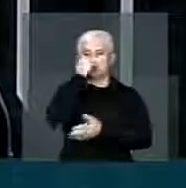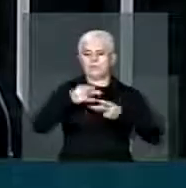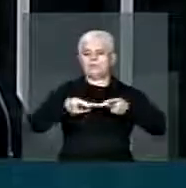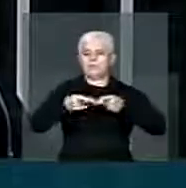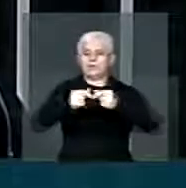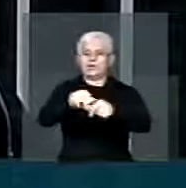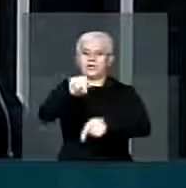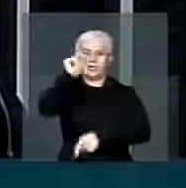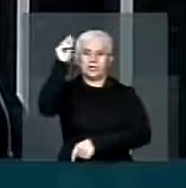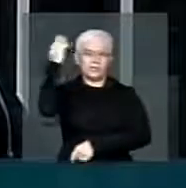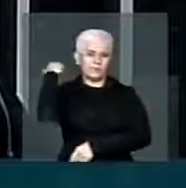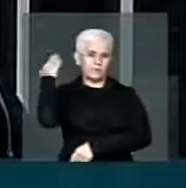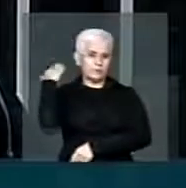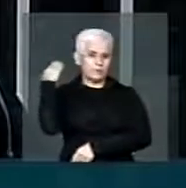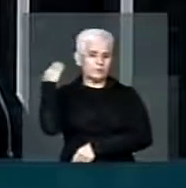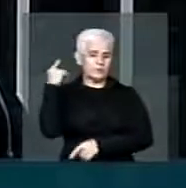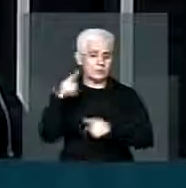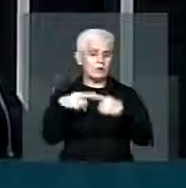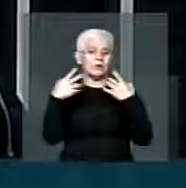presidente,